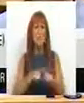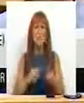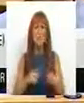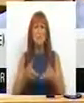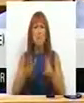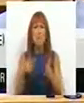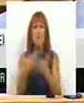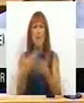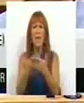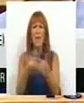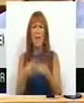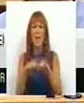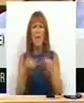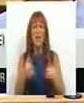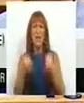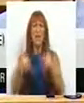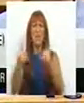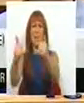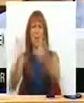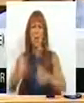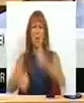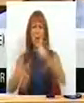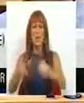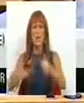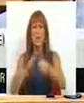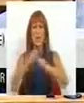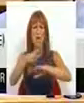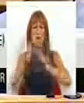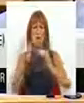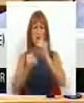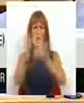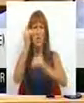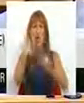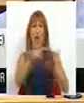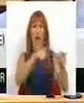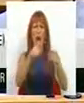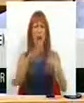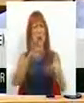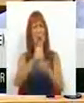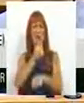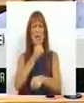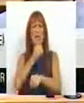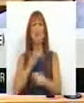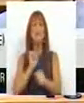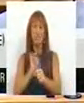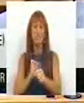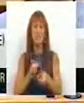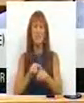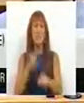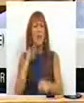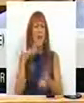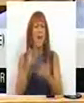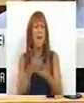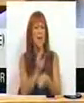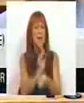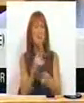sejam disponibilizadas nas fases sucessivas do concurso nacional de acesso ao ensino superior. Estas e outras medidas fazem parte para